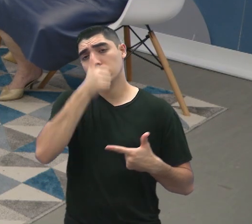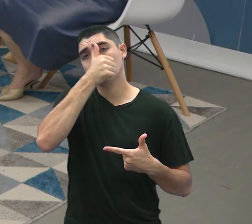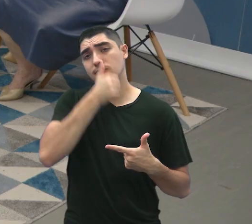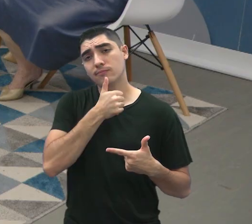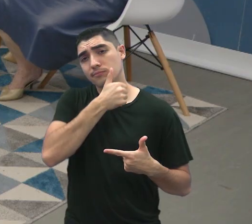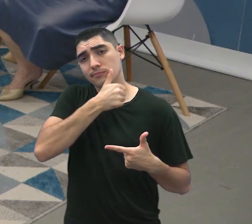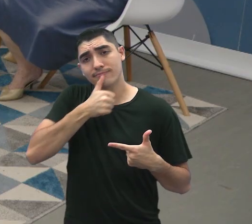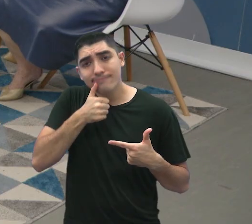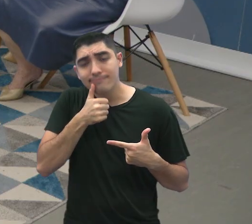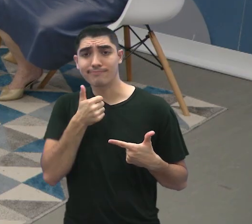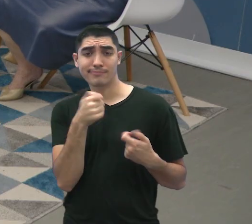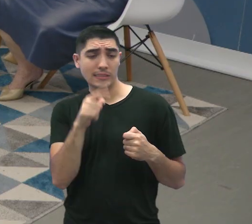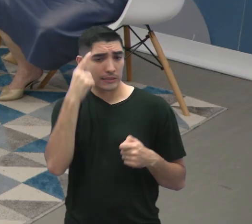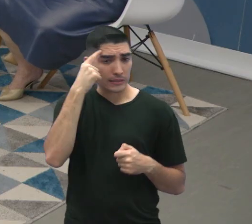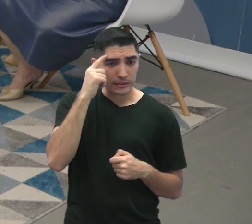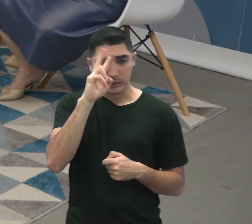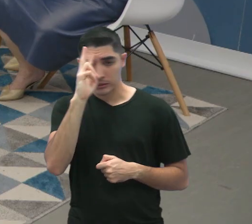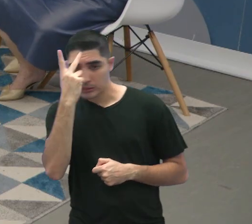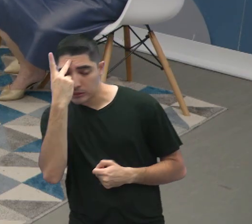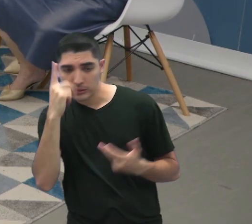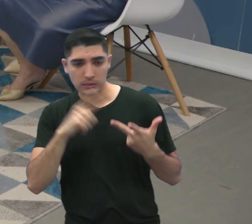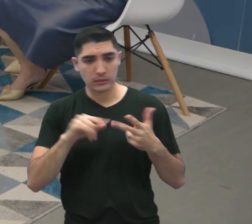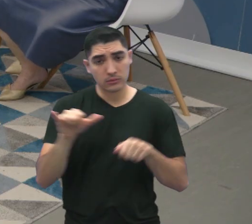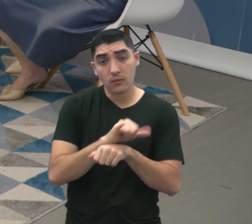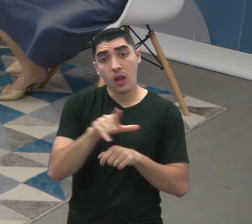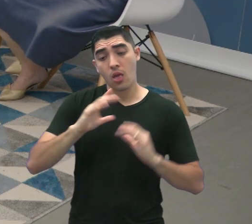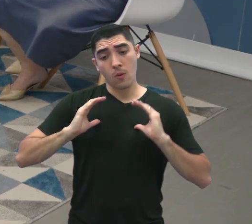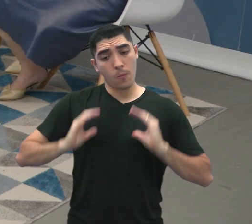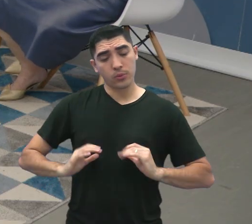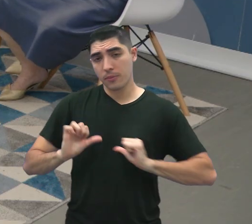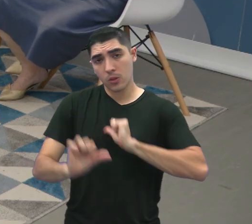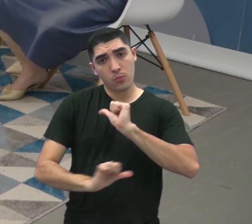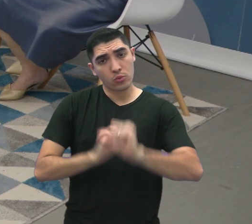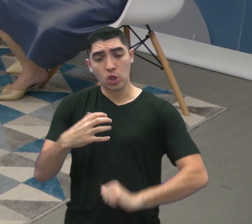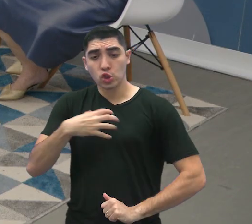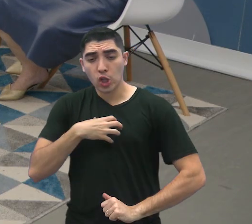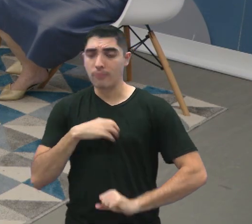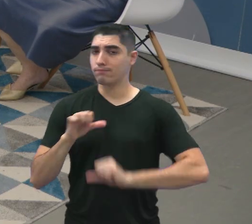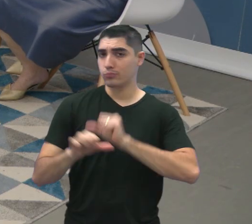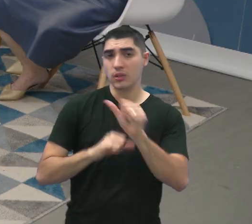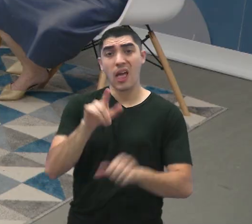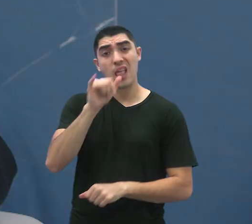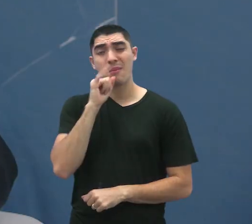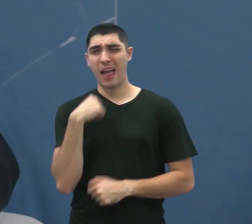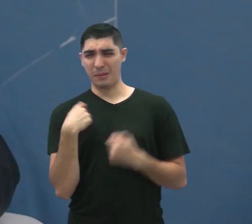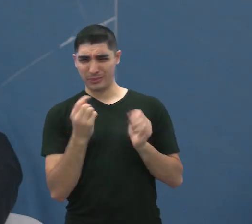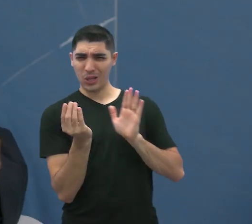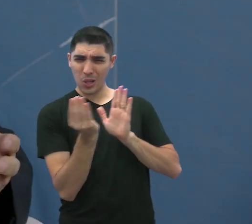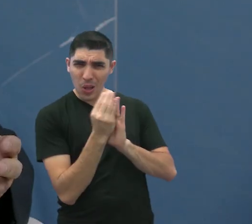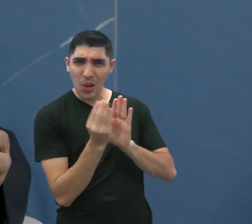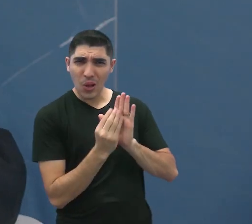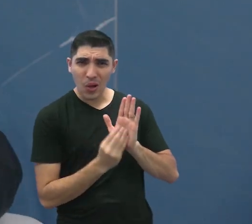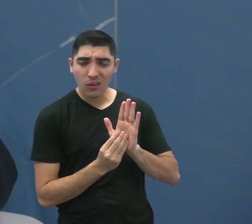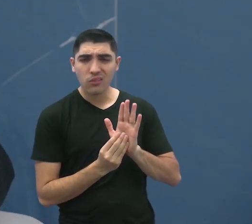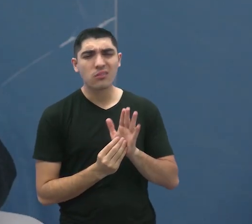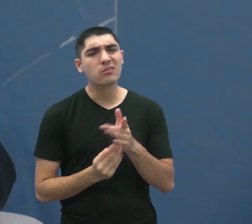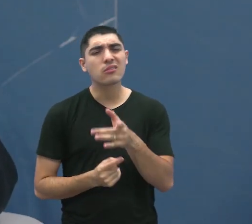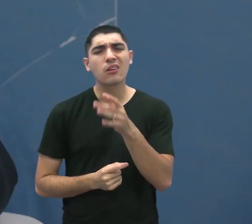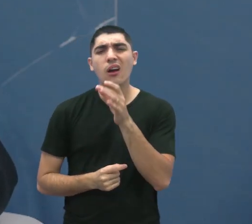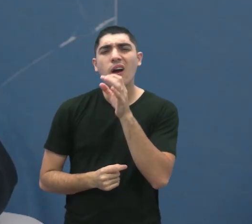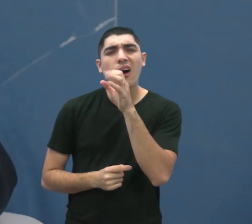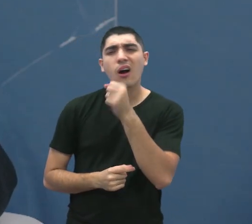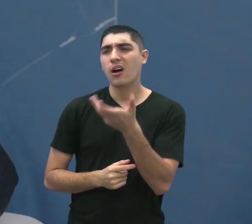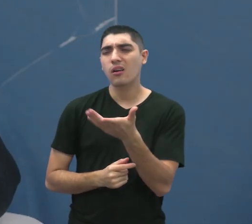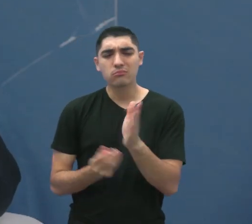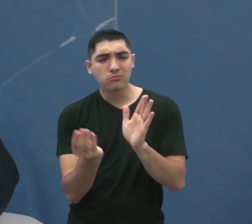ter. Tem, uma mudança. Exato, é mudança de hábito, Exato. né? Então, cara, eu tenho que anotar. Não custa nada